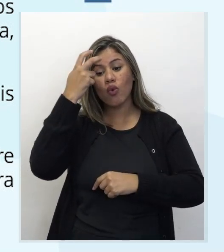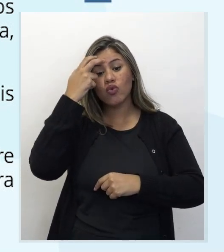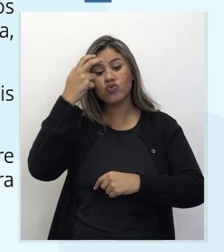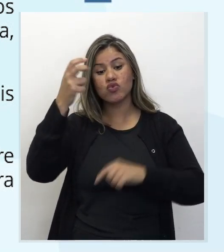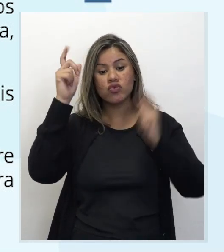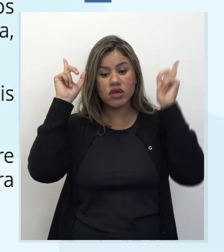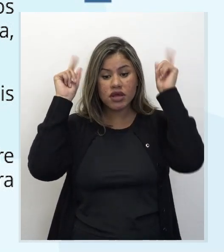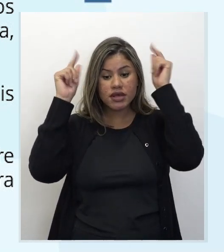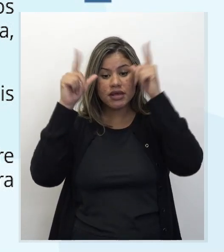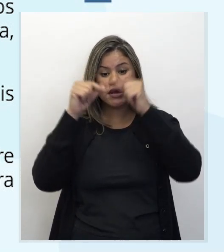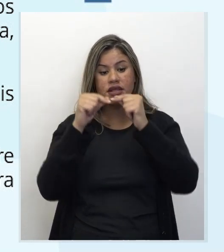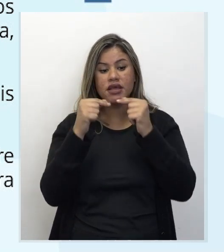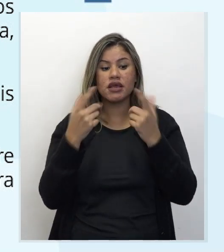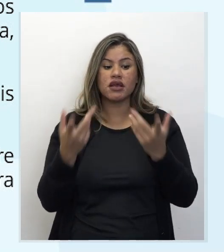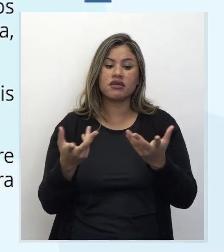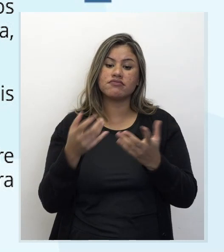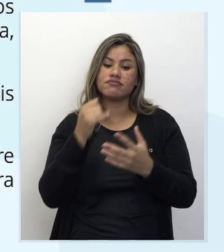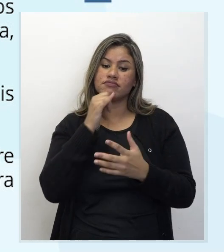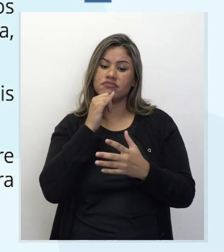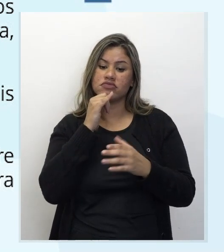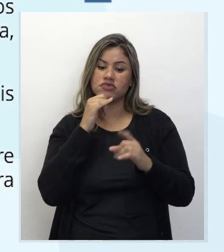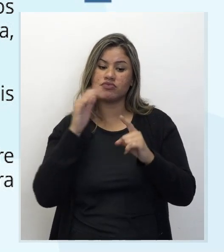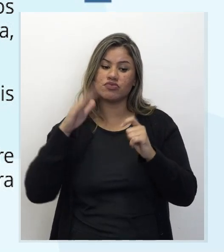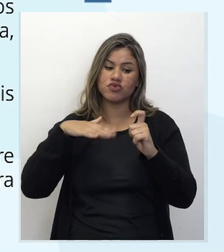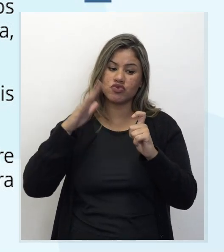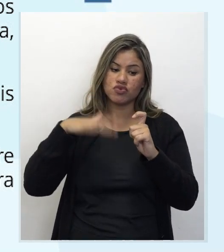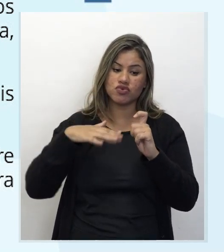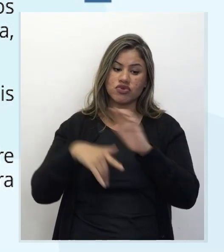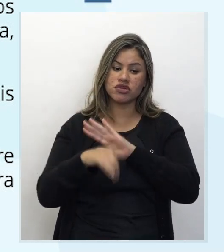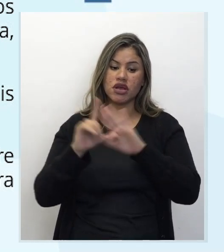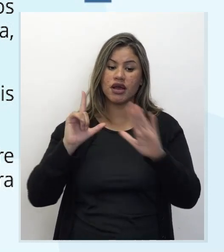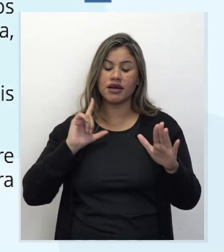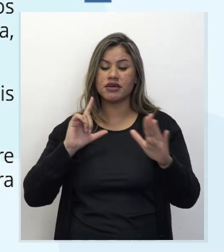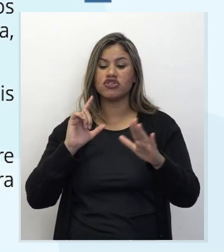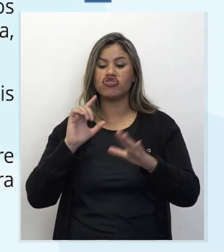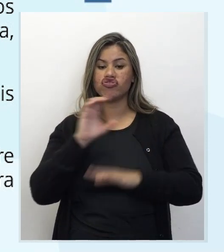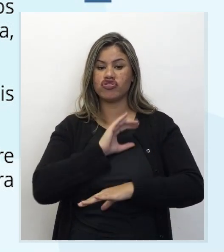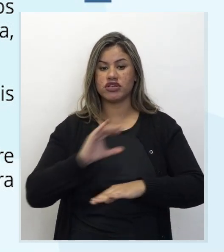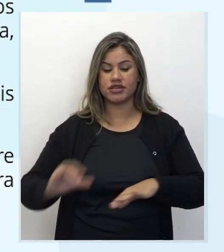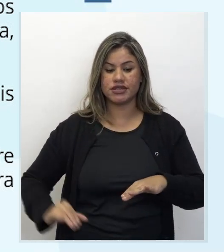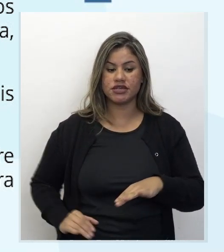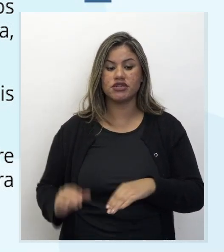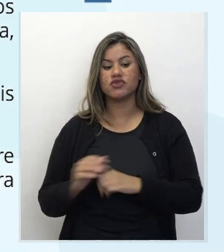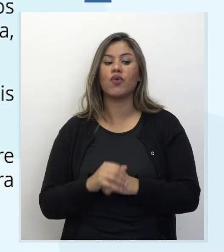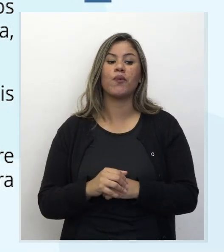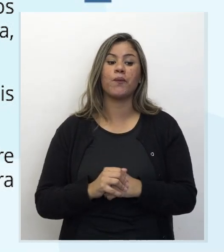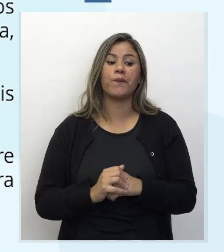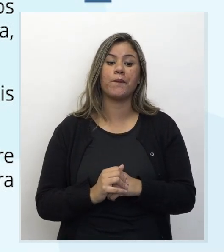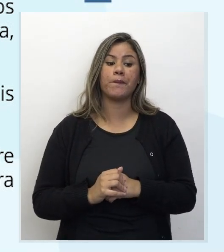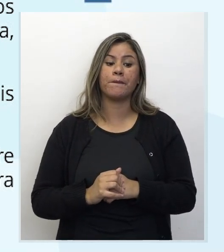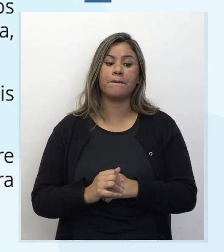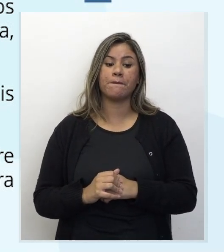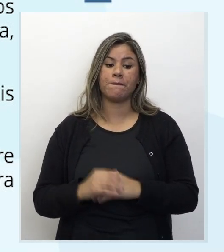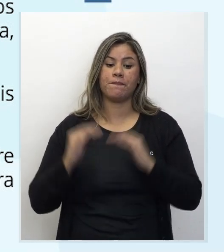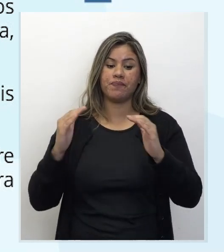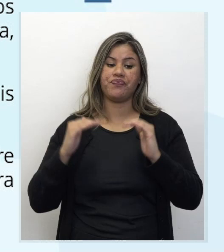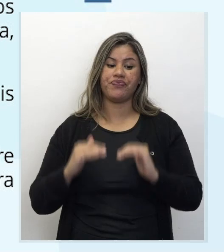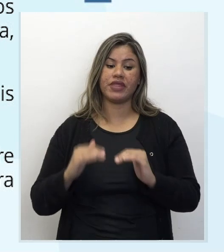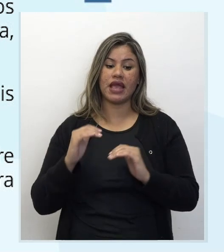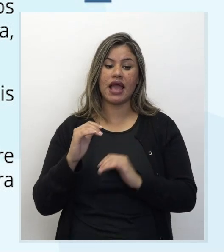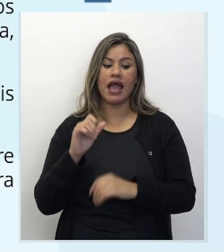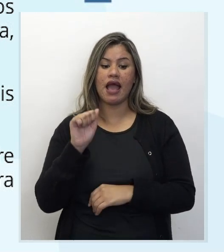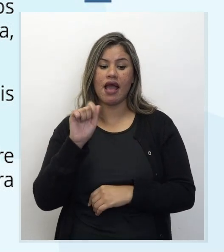notada a partir do século II a.C. Verdadeiro ou falso? Para Alexandre, a difusão da cultura helenística era